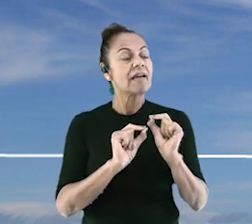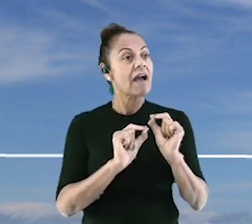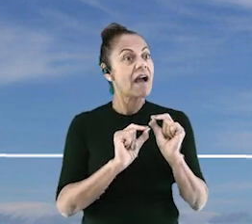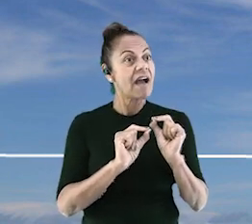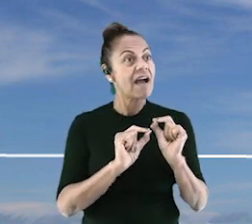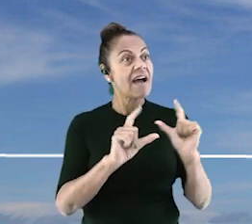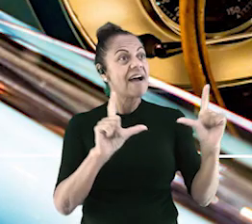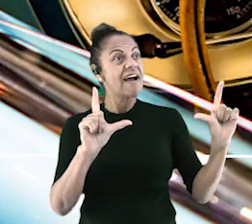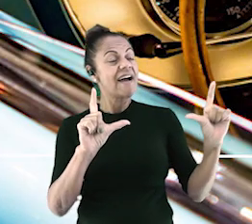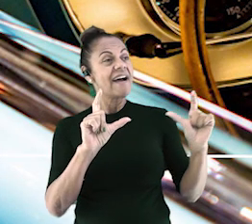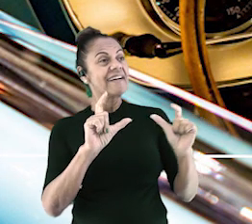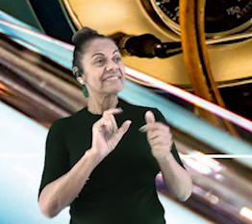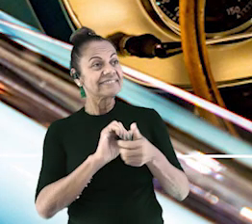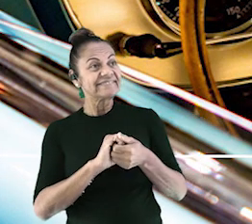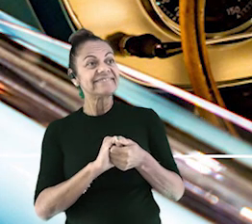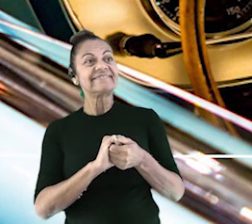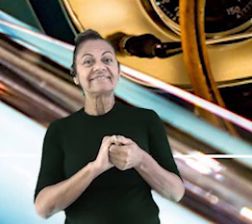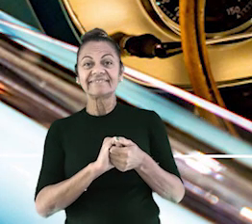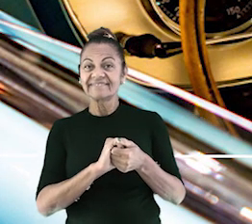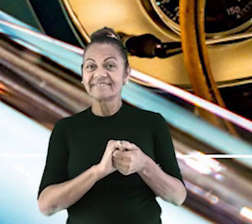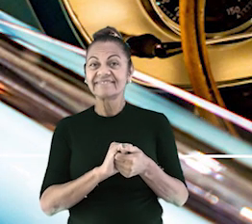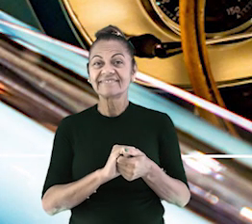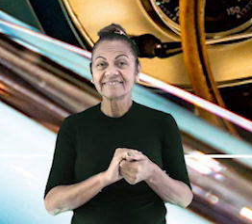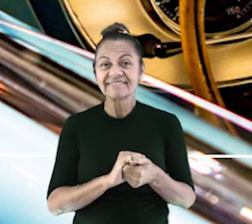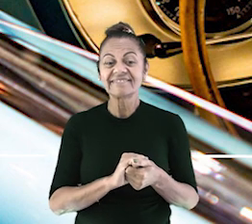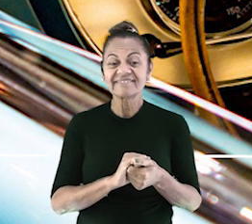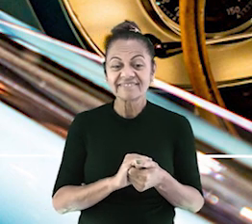Deixa eu ver...